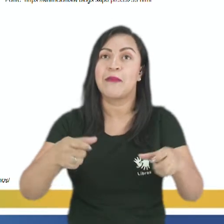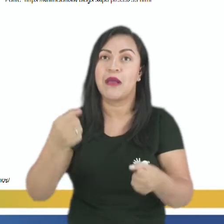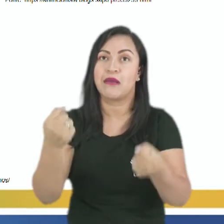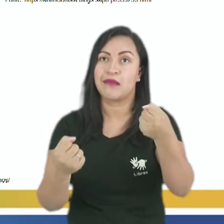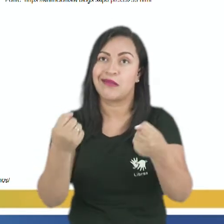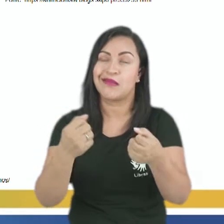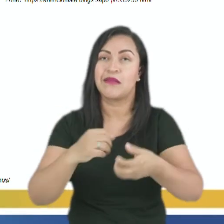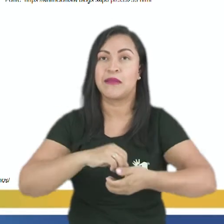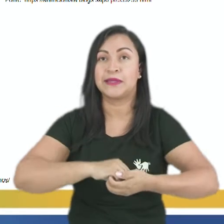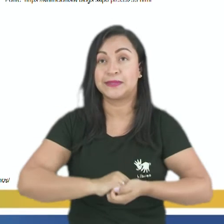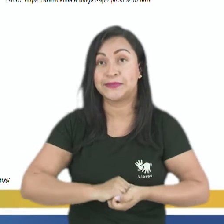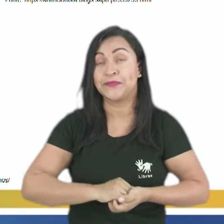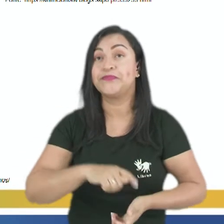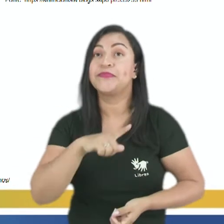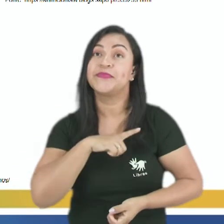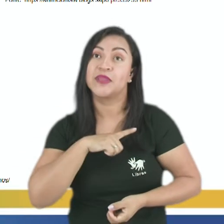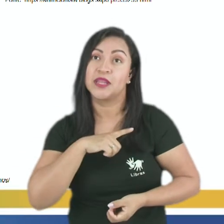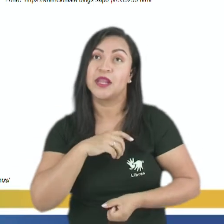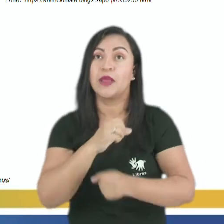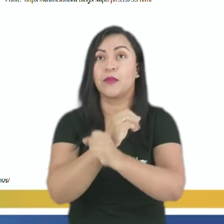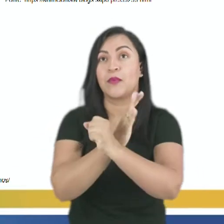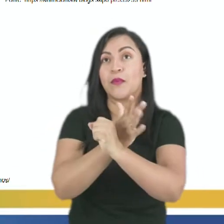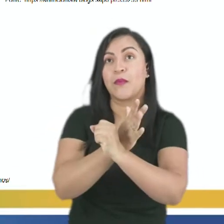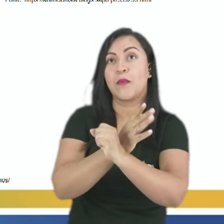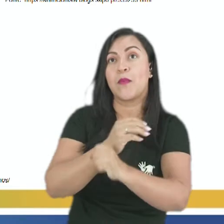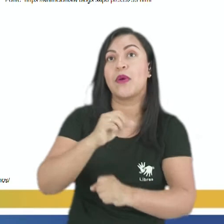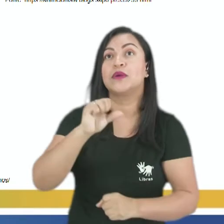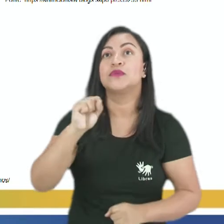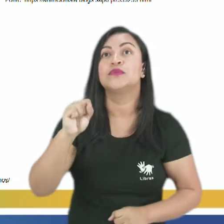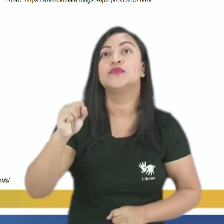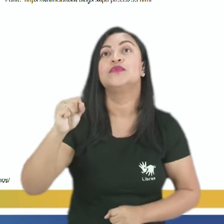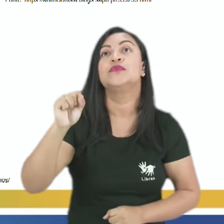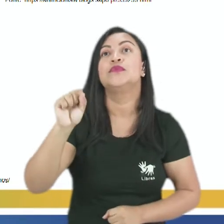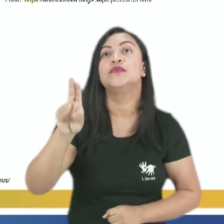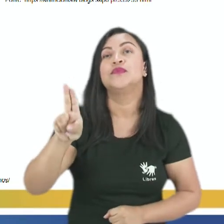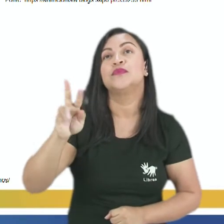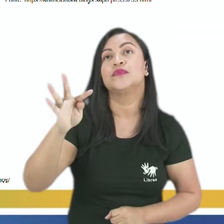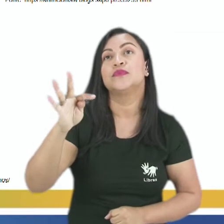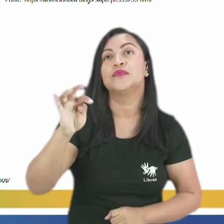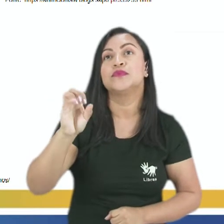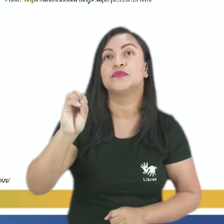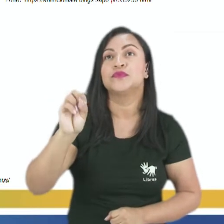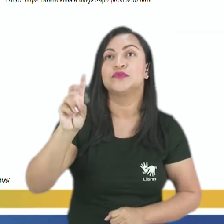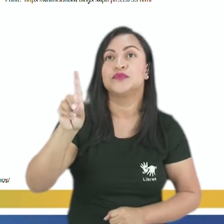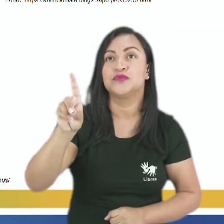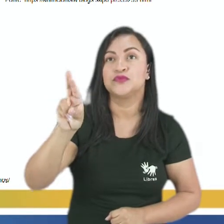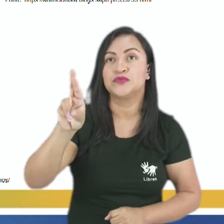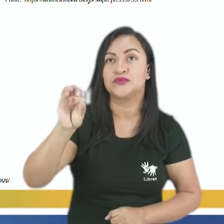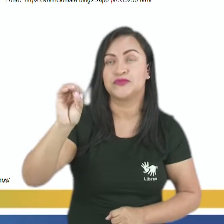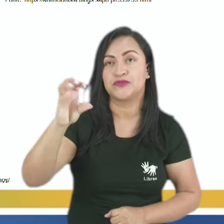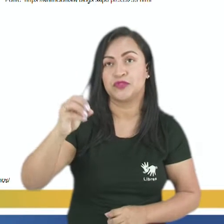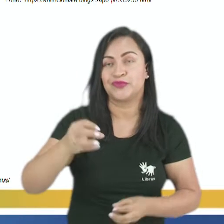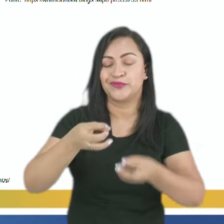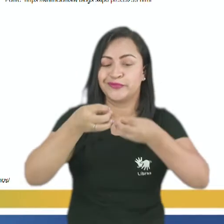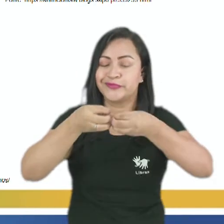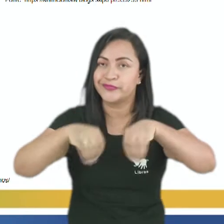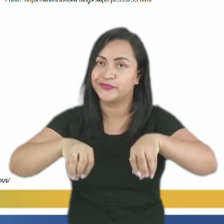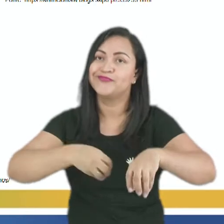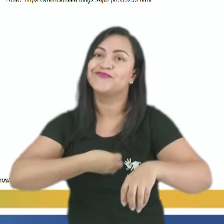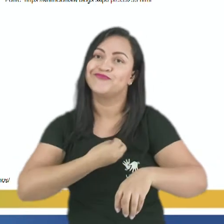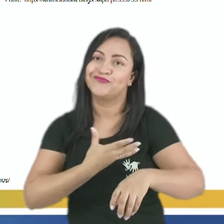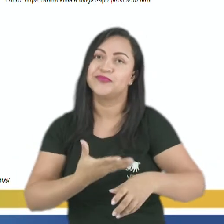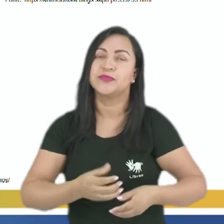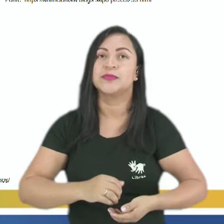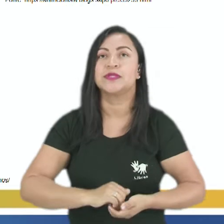baterias do carro. Nós temos o ácido sulfídrico, que ele vai estar presente nos ovos e vai ser responsável